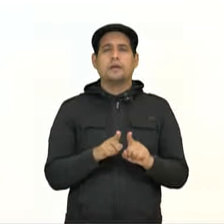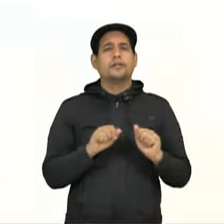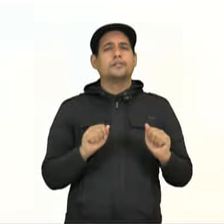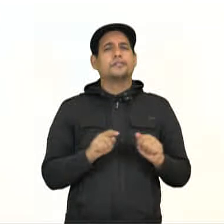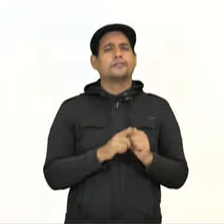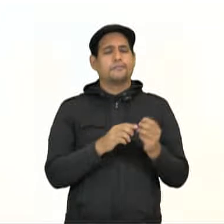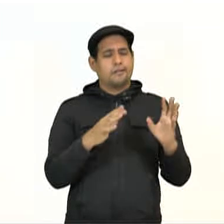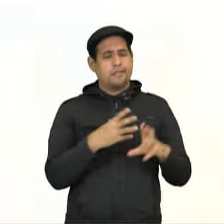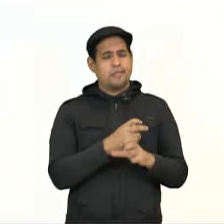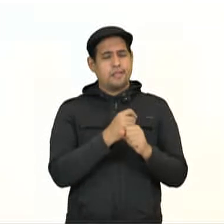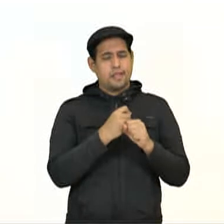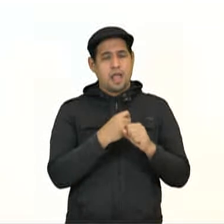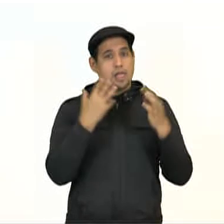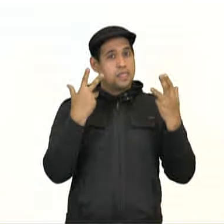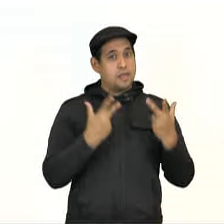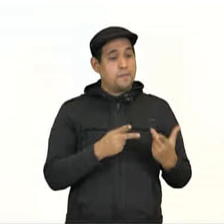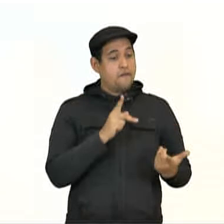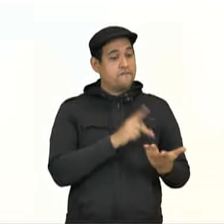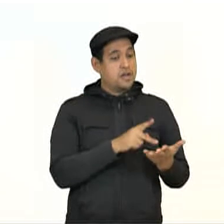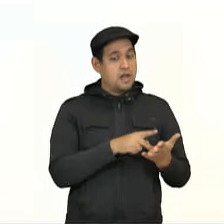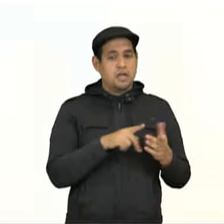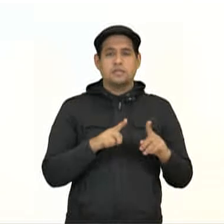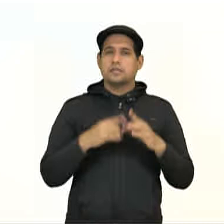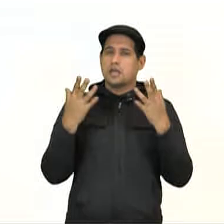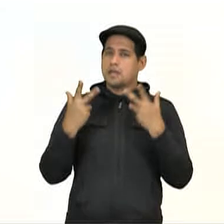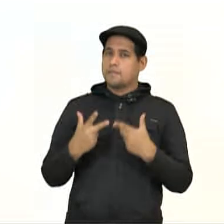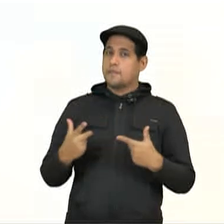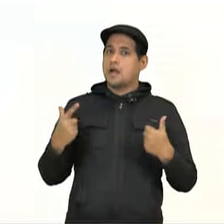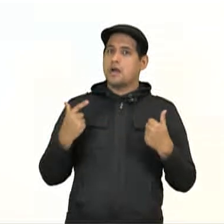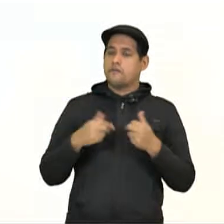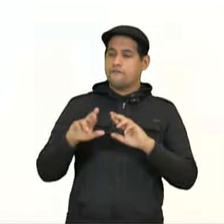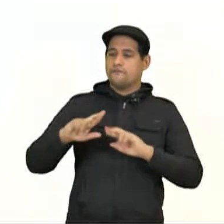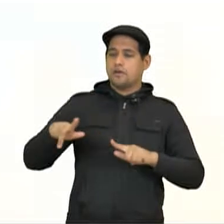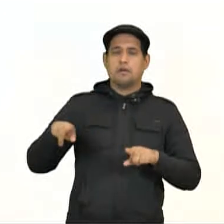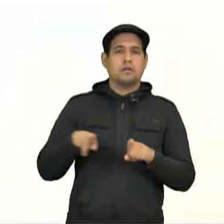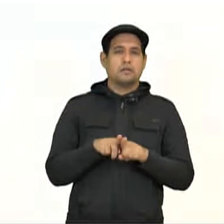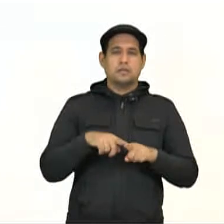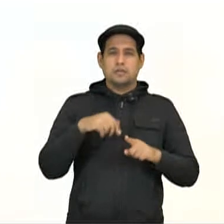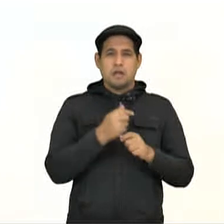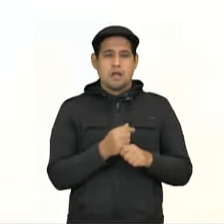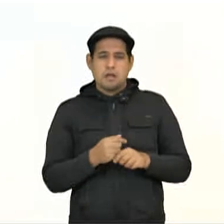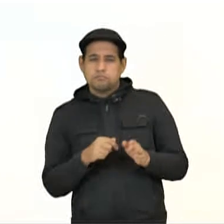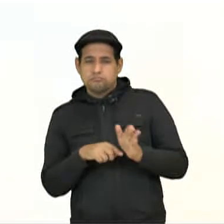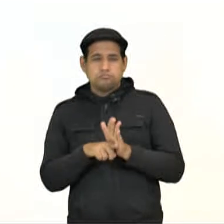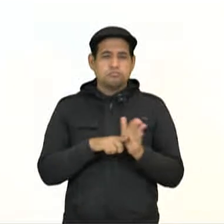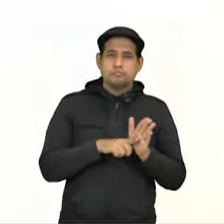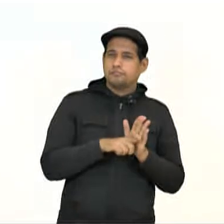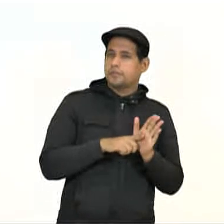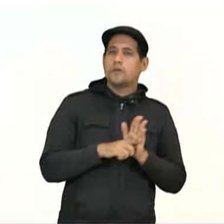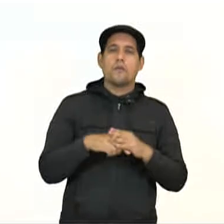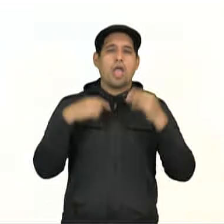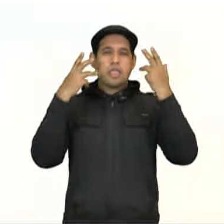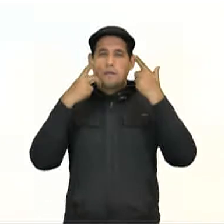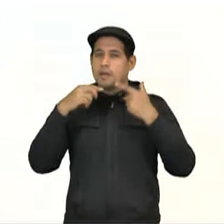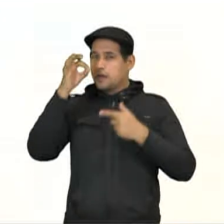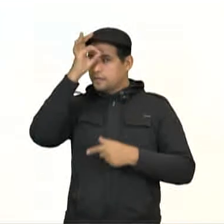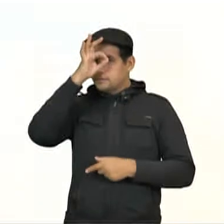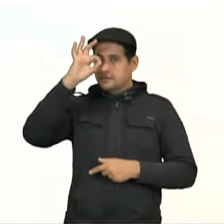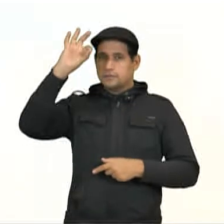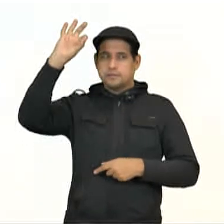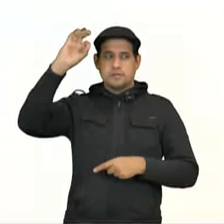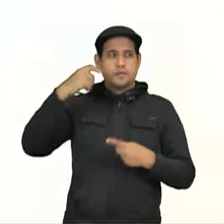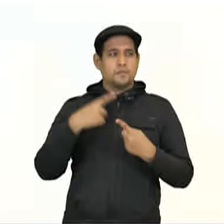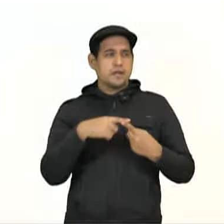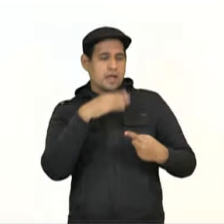sobre animais reais e fantásticos. Então, nós temos aqui a figura, né, a caça ao unicórnio numa iluminura, né? Por quê? Porque